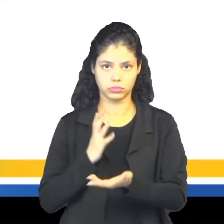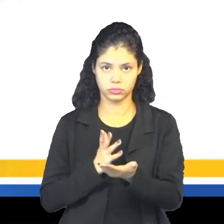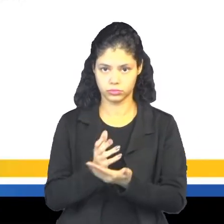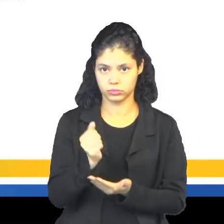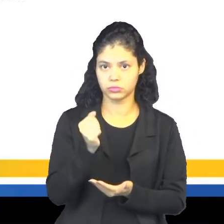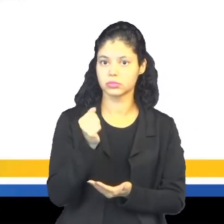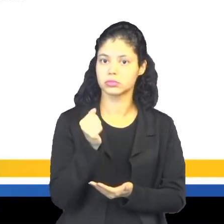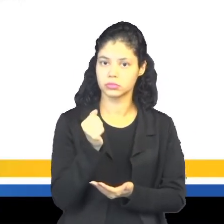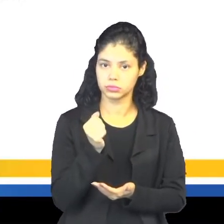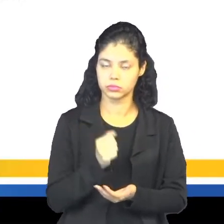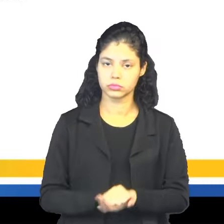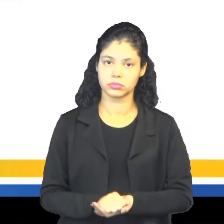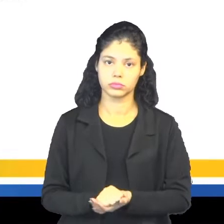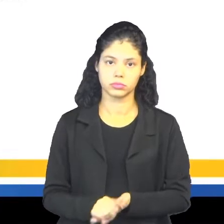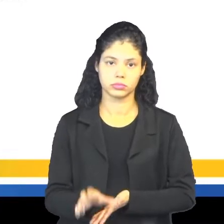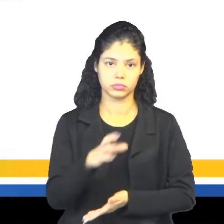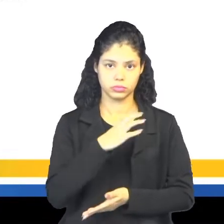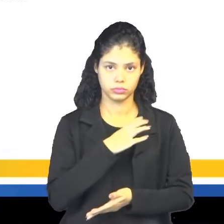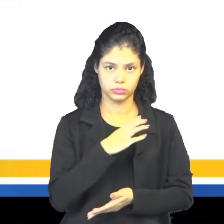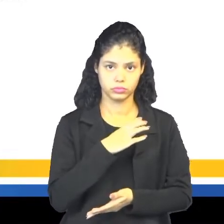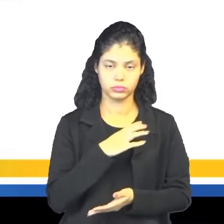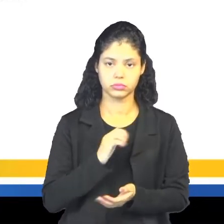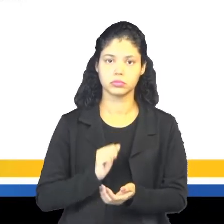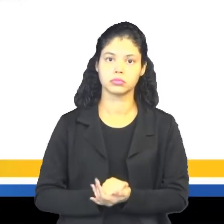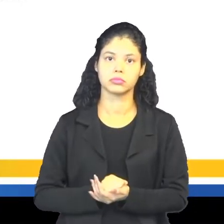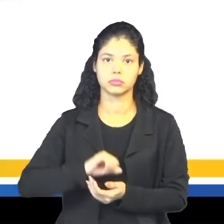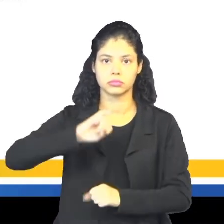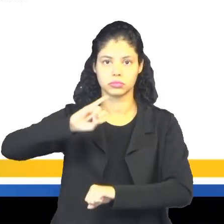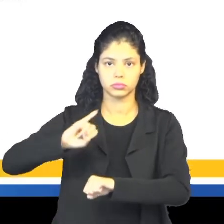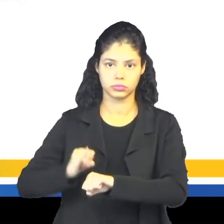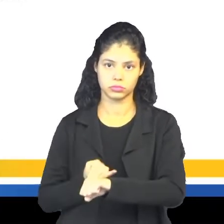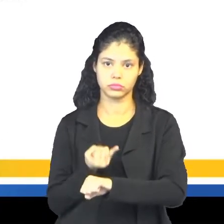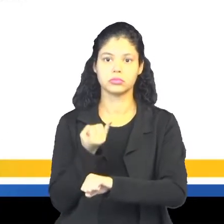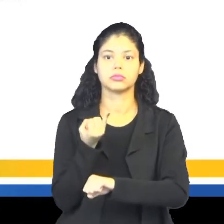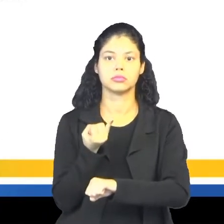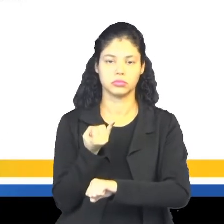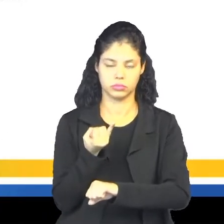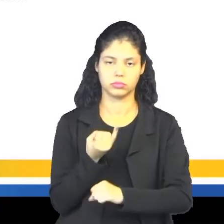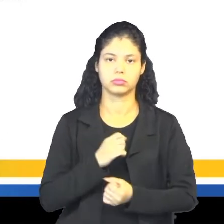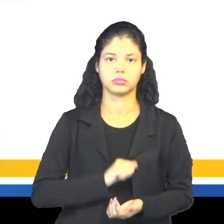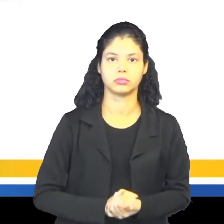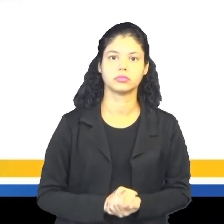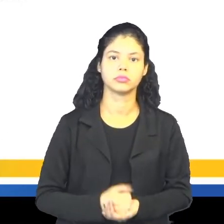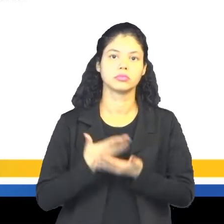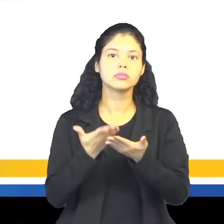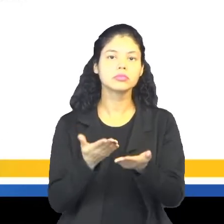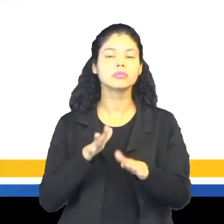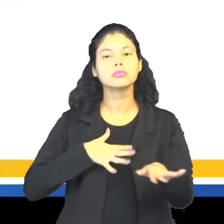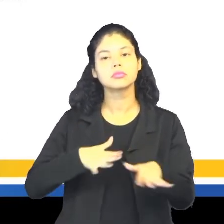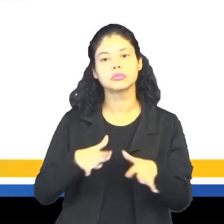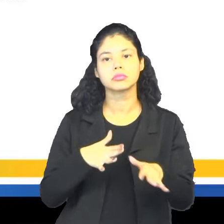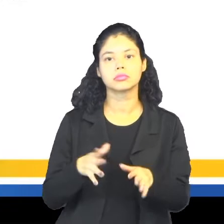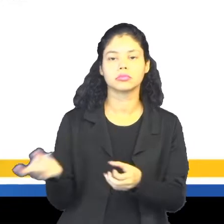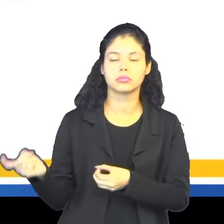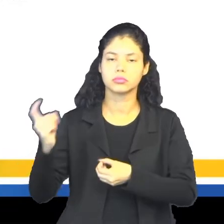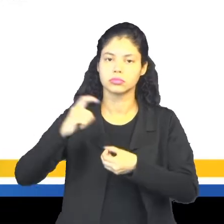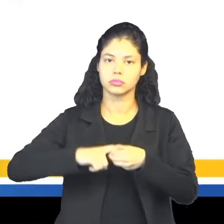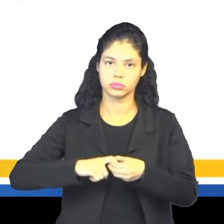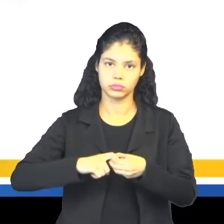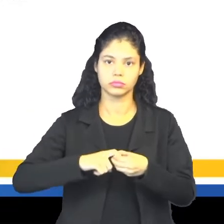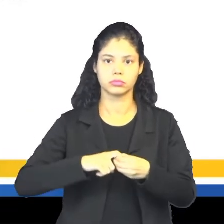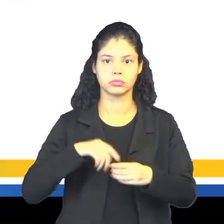conquistar a cidade de Jerusalém, né, para reconquistar a Terra Santa. E esse movimento, ele volta,